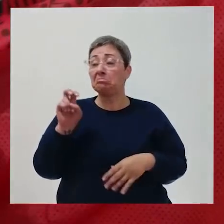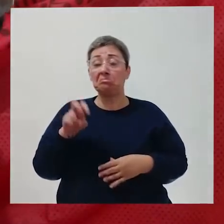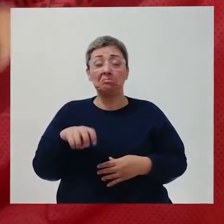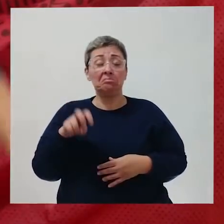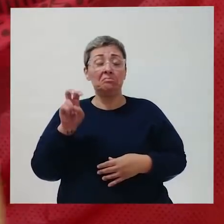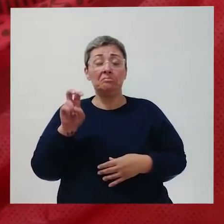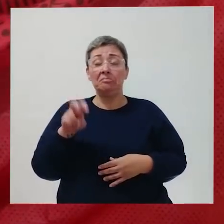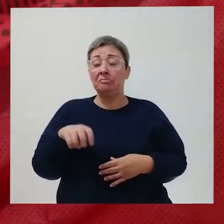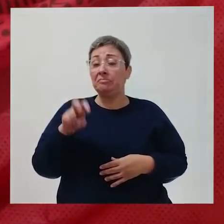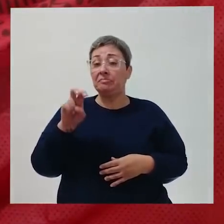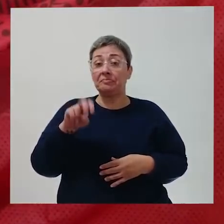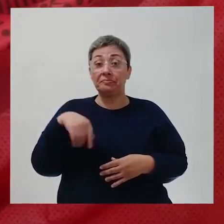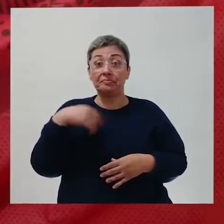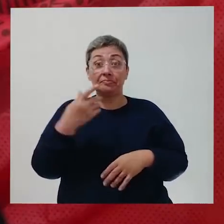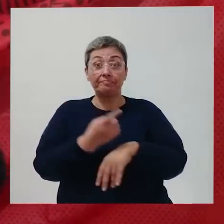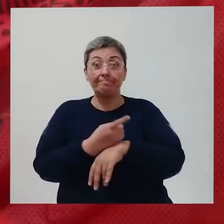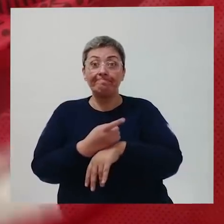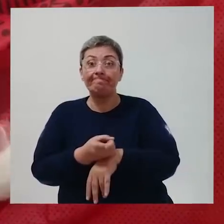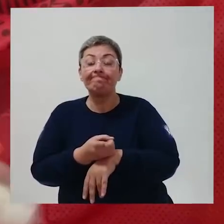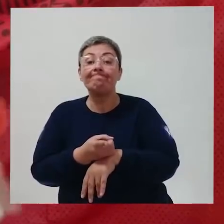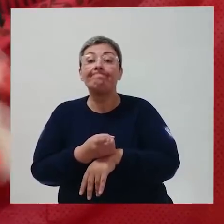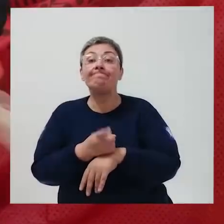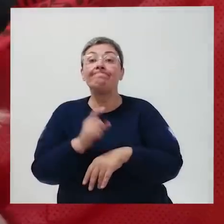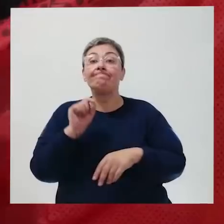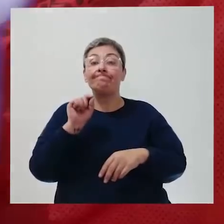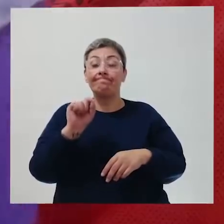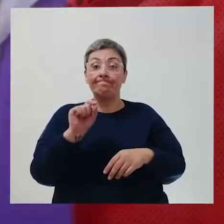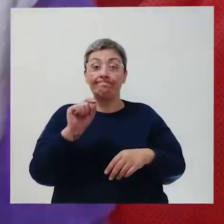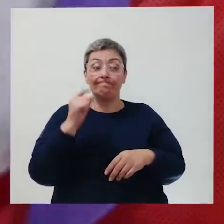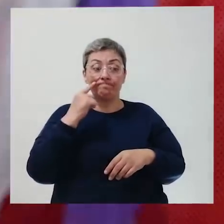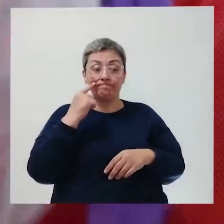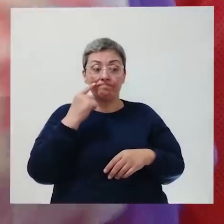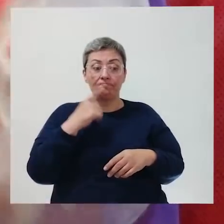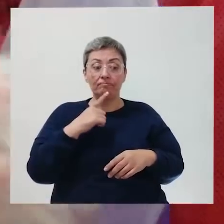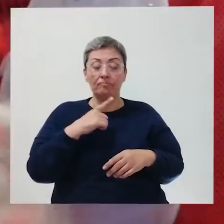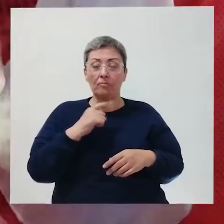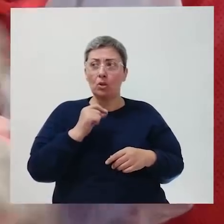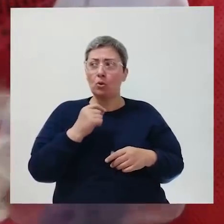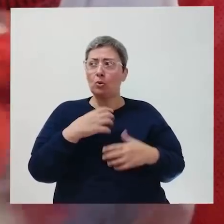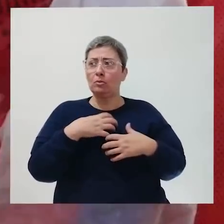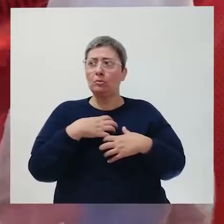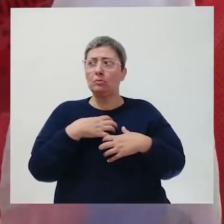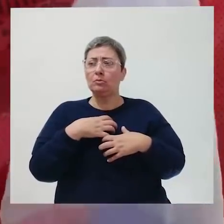caminhando, quando de repente ele começou a sentir